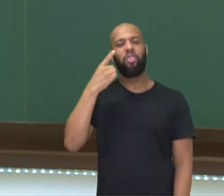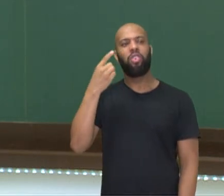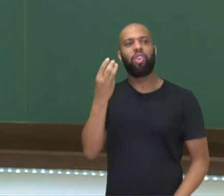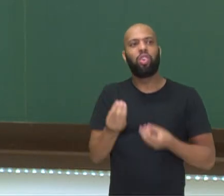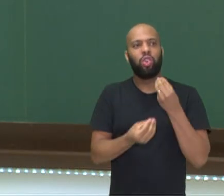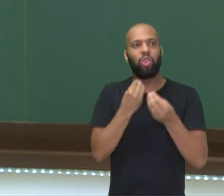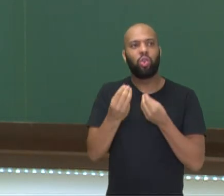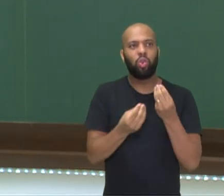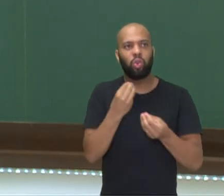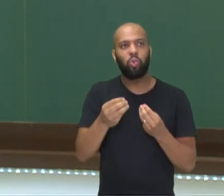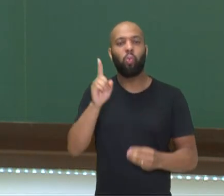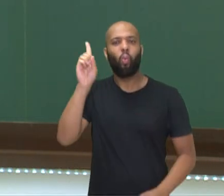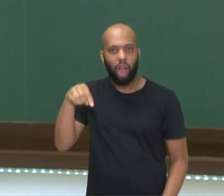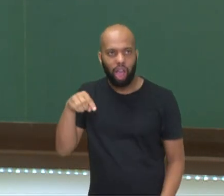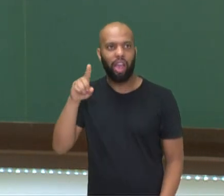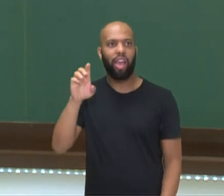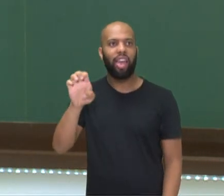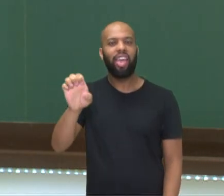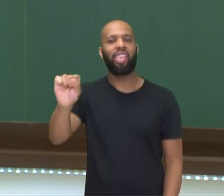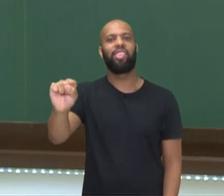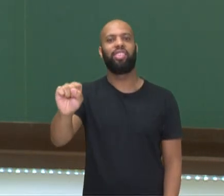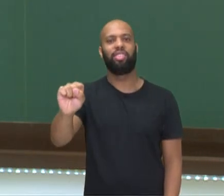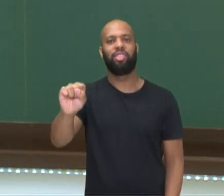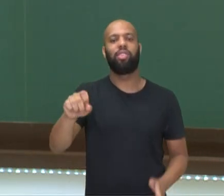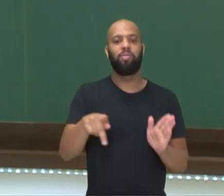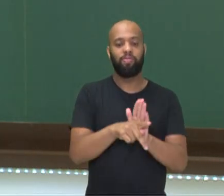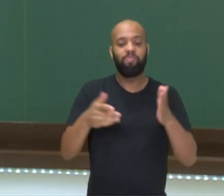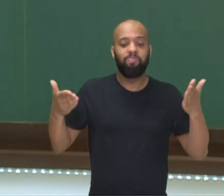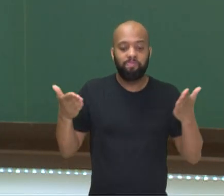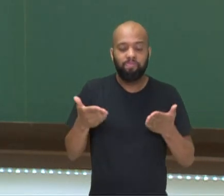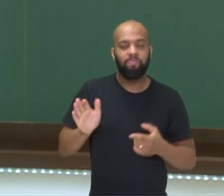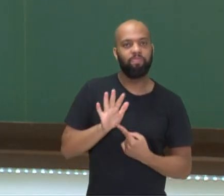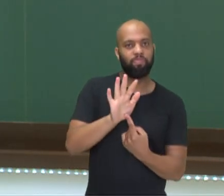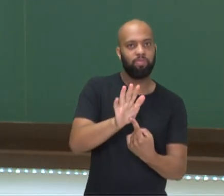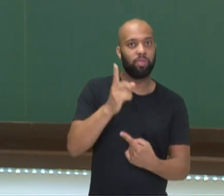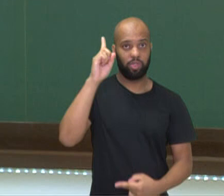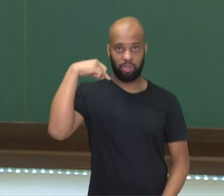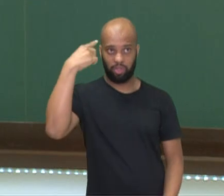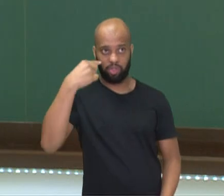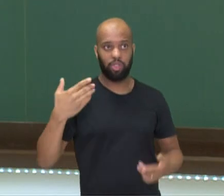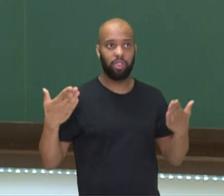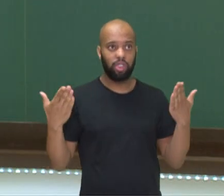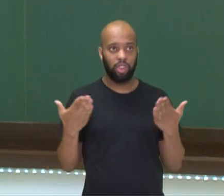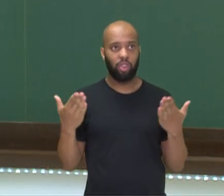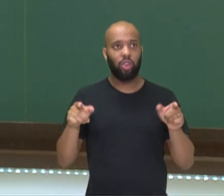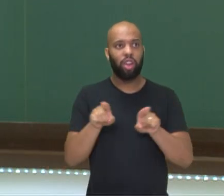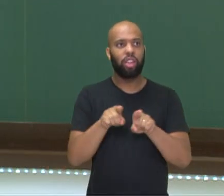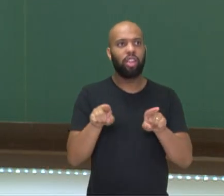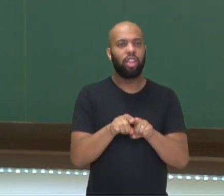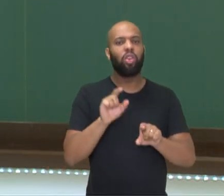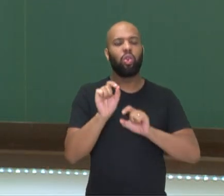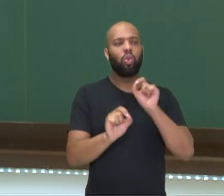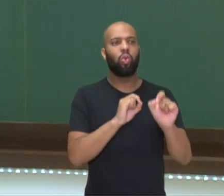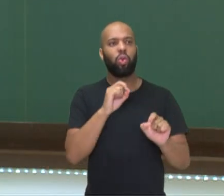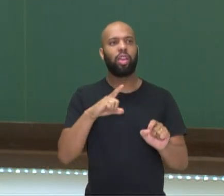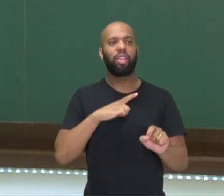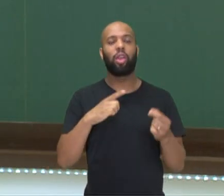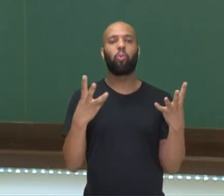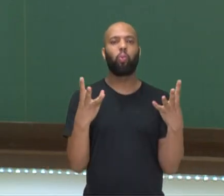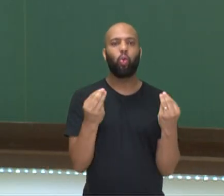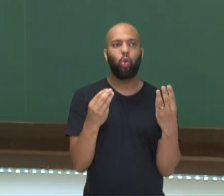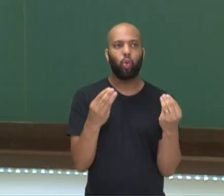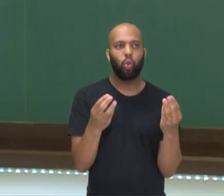es. Essa é a forma verbal correta no presente do indicativo do espanhol. Agora nós temos a parte que está no